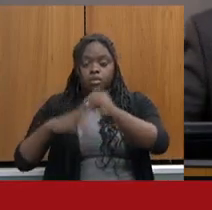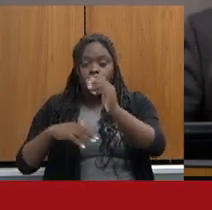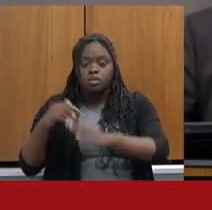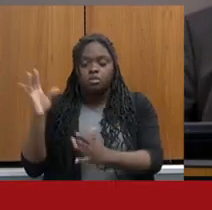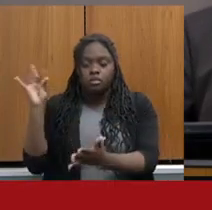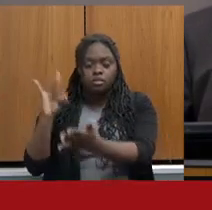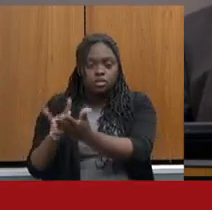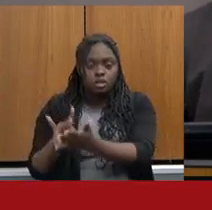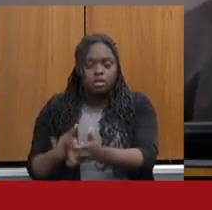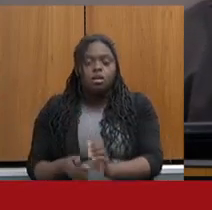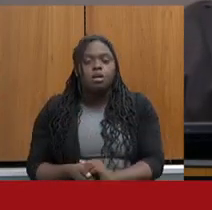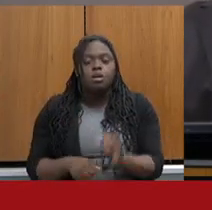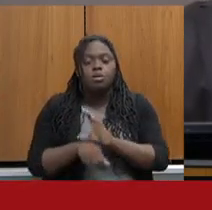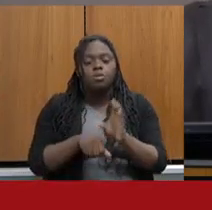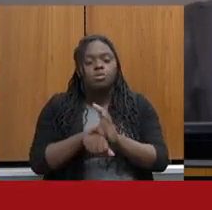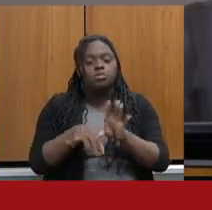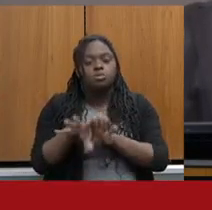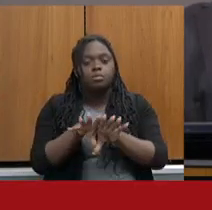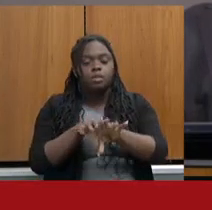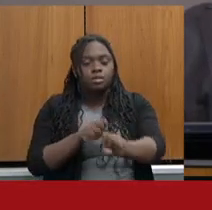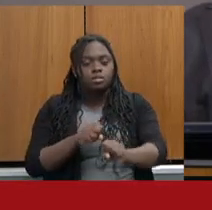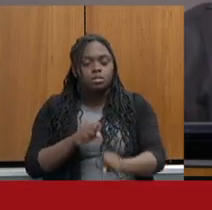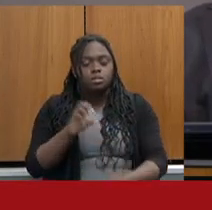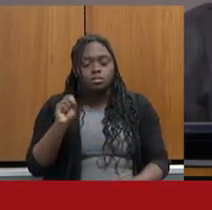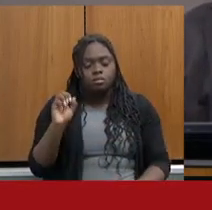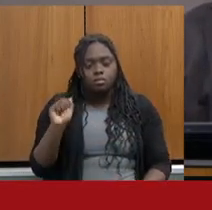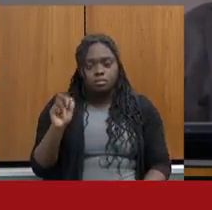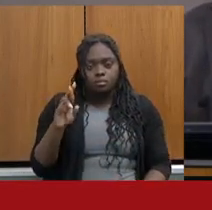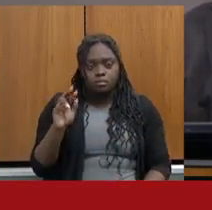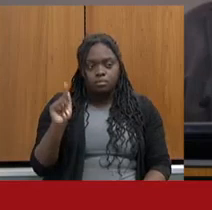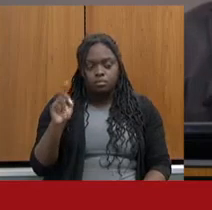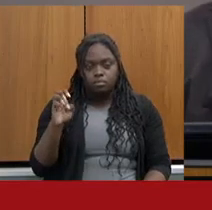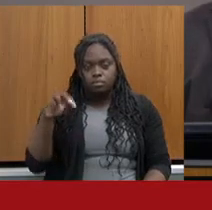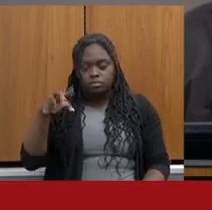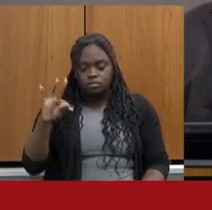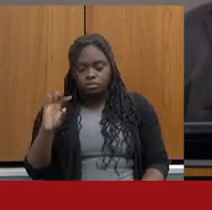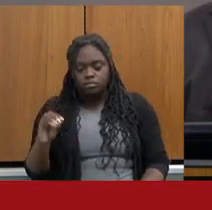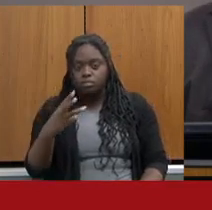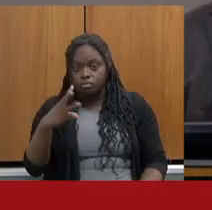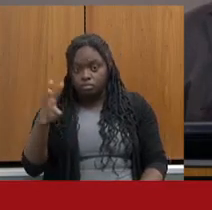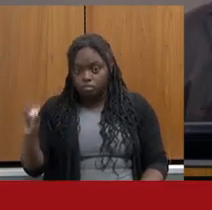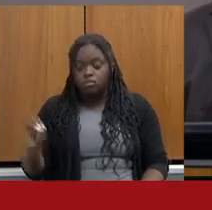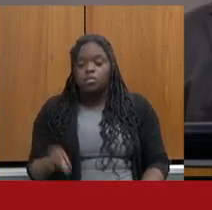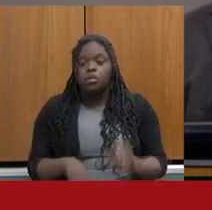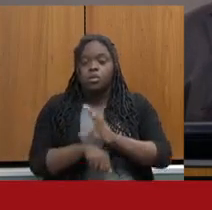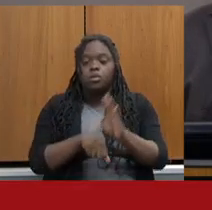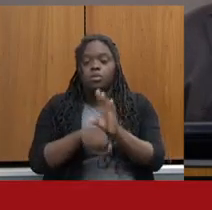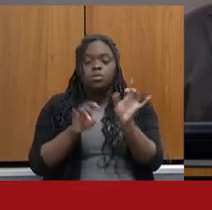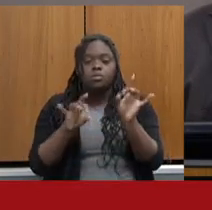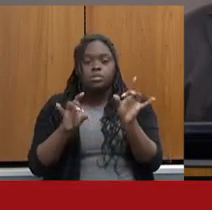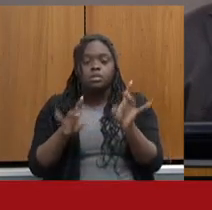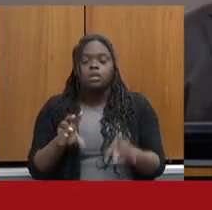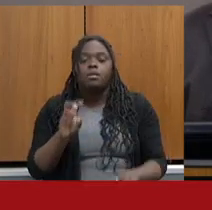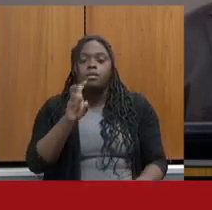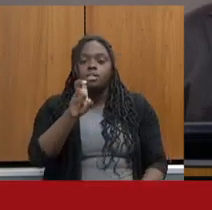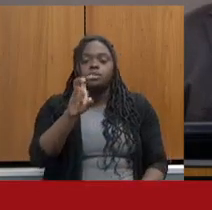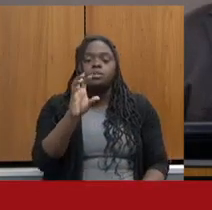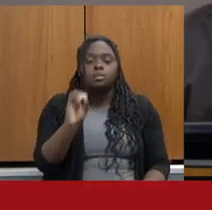nosso curso de formação de sargento São 30 nosso curso especial de formação de sargento São 50